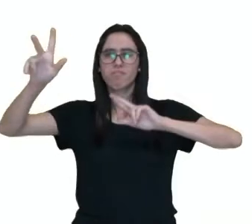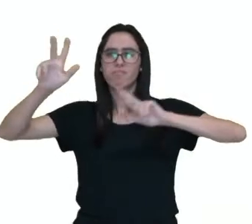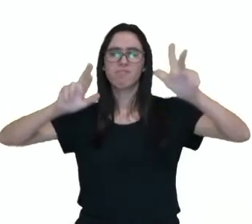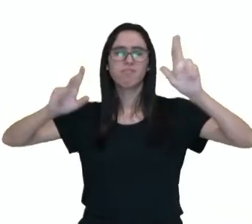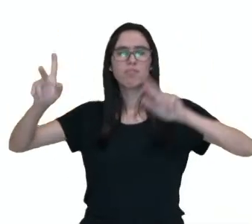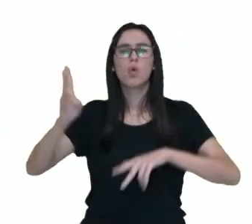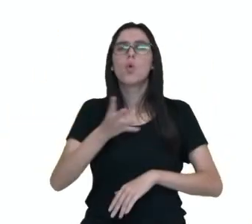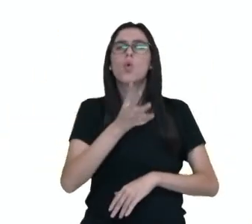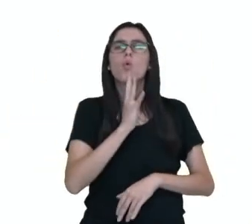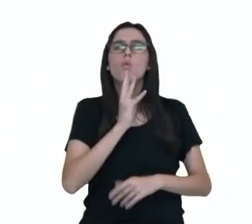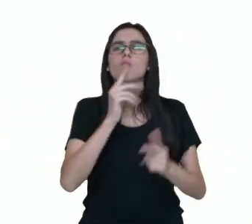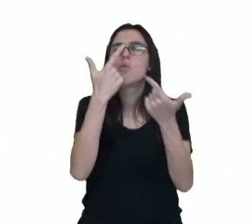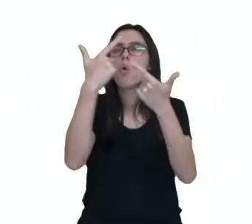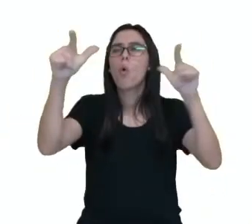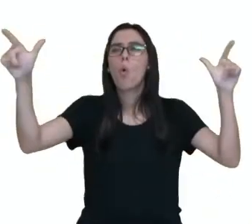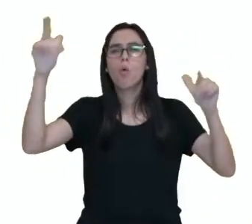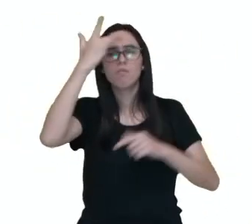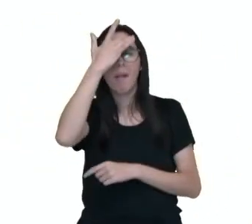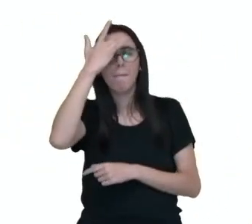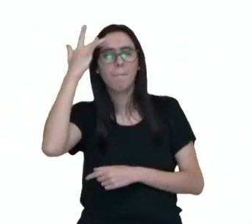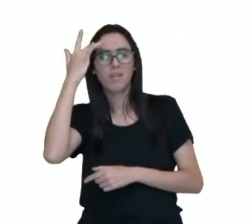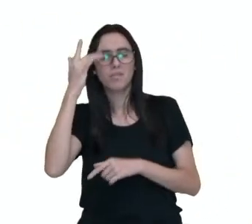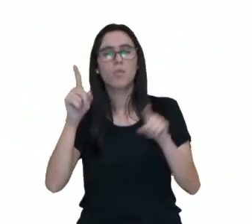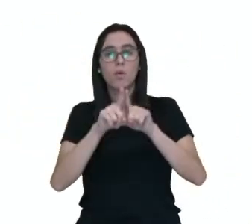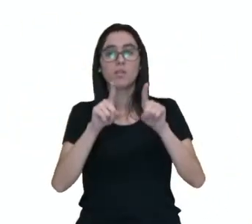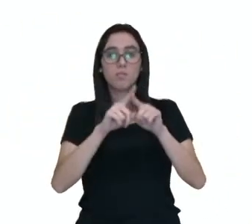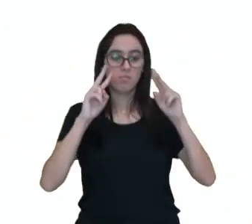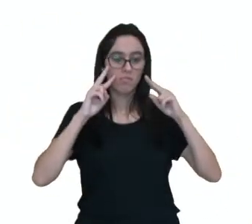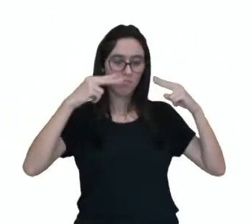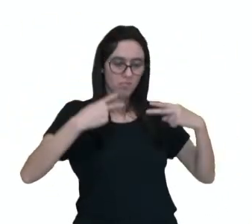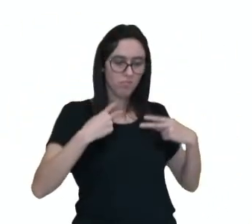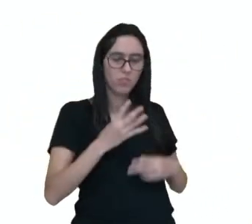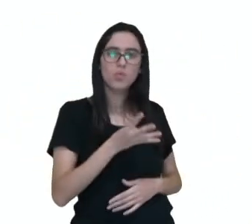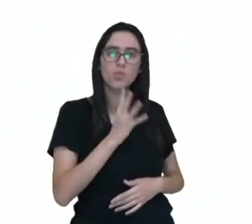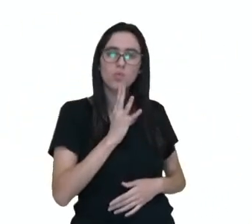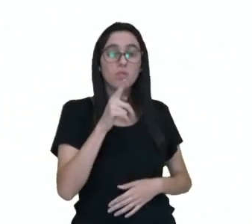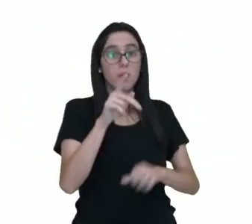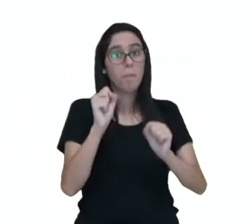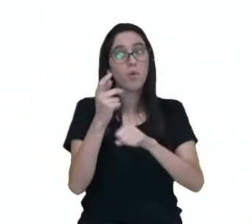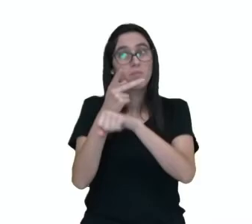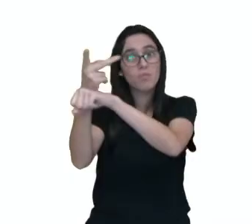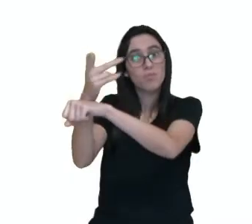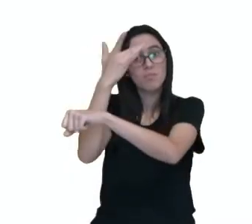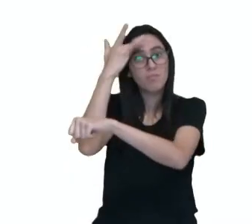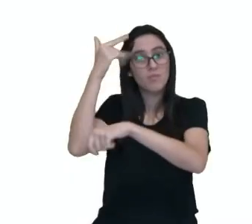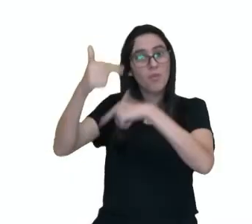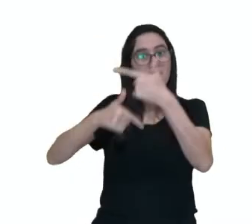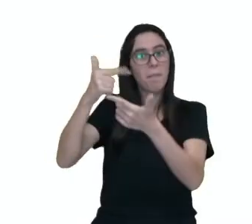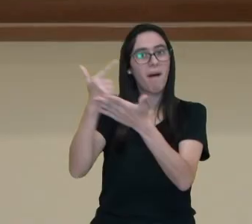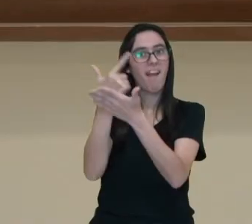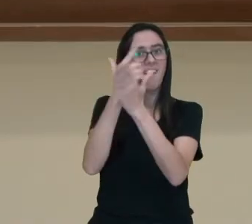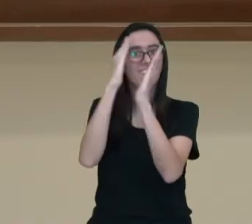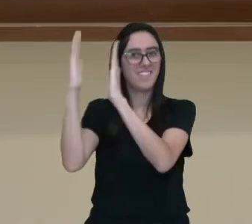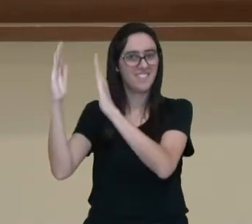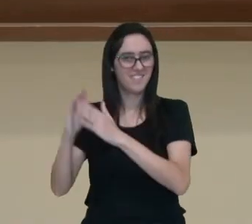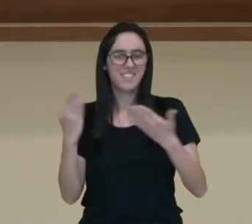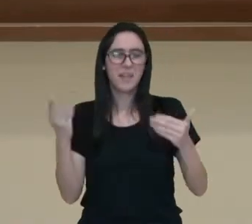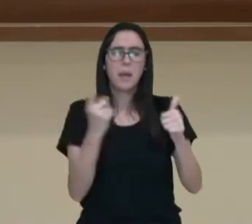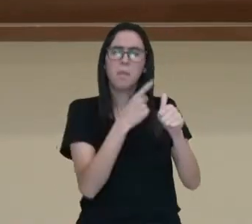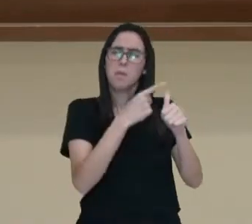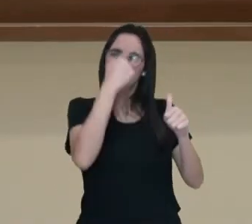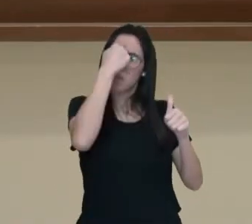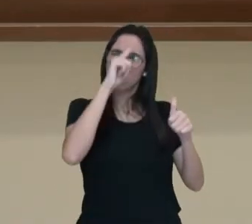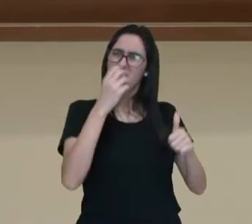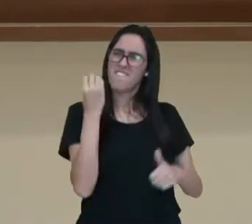um pouco das outras pessoas e muito de nós mesmos. Consulte seu bibliotecário. Então, no início, nós pensávamos que ele estava falando de uma